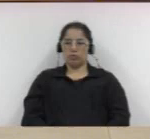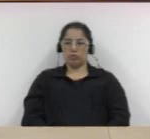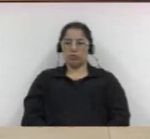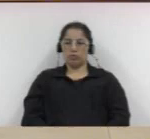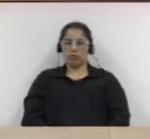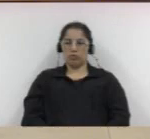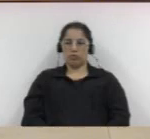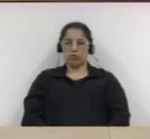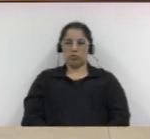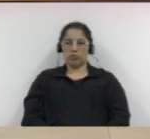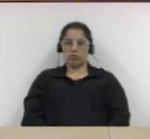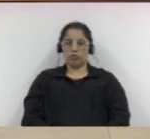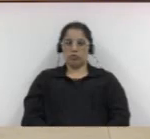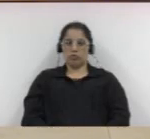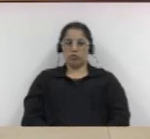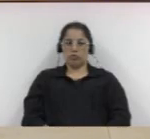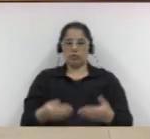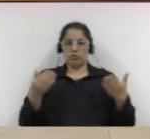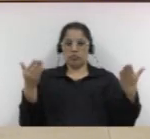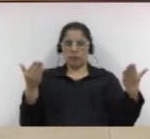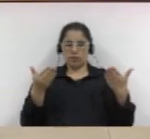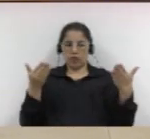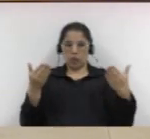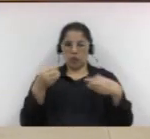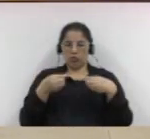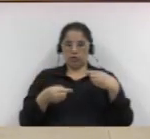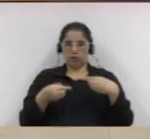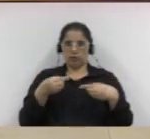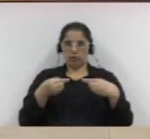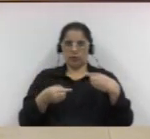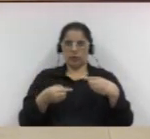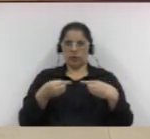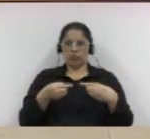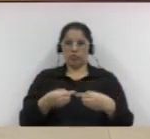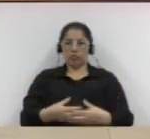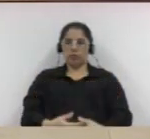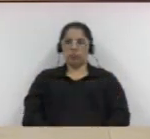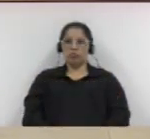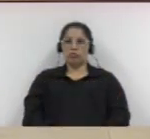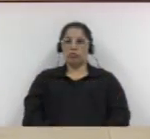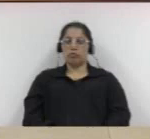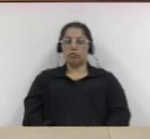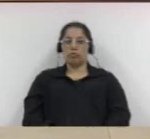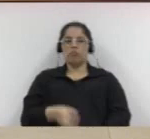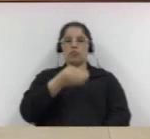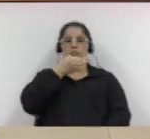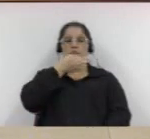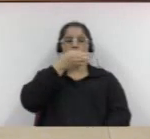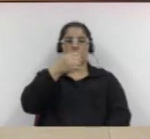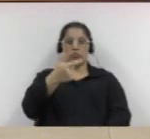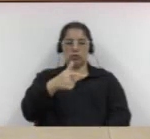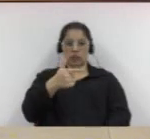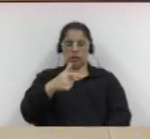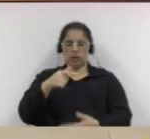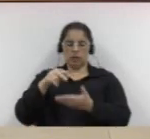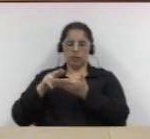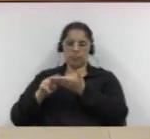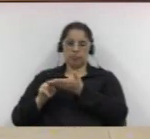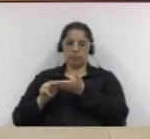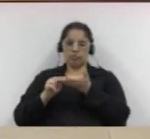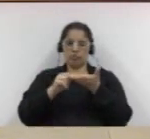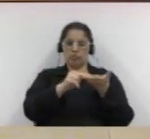O requerimento número 847 em discussão. Não havendo quem queira, encaminhe-se ao